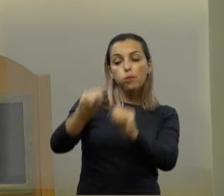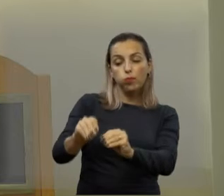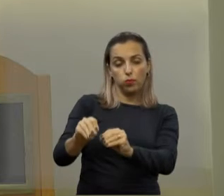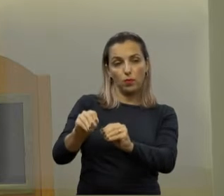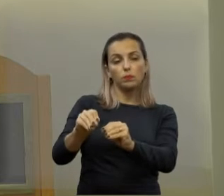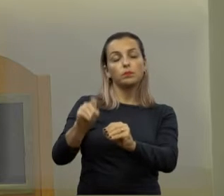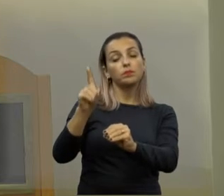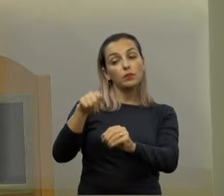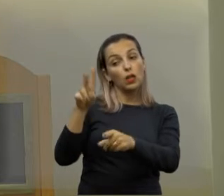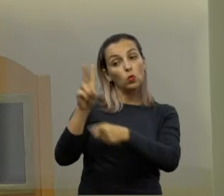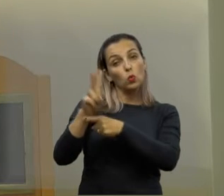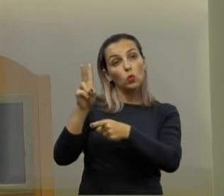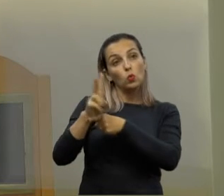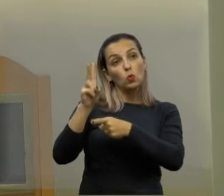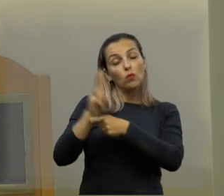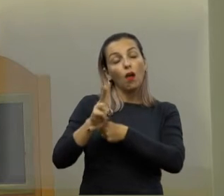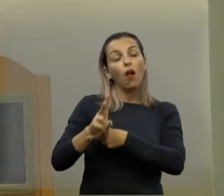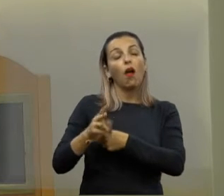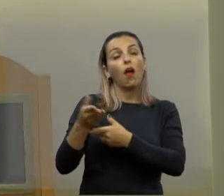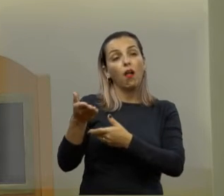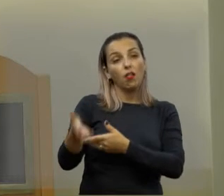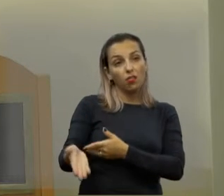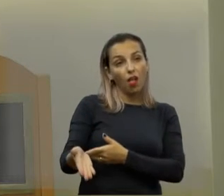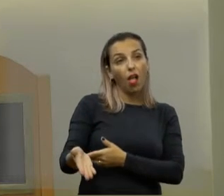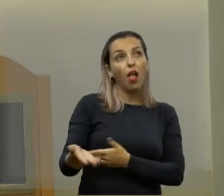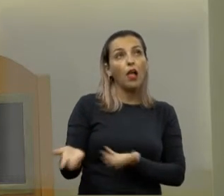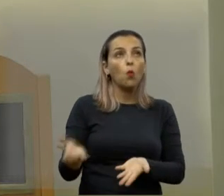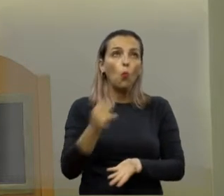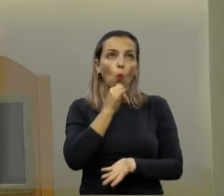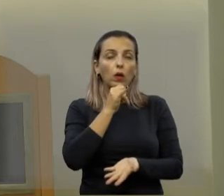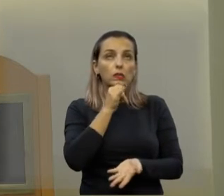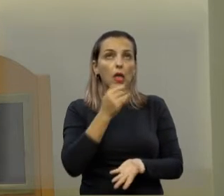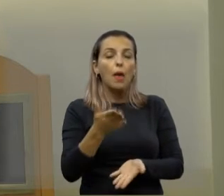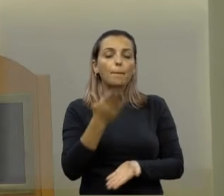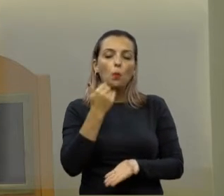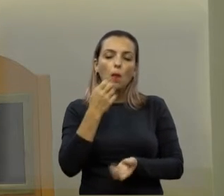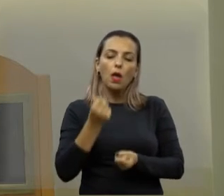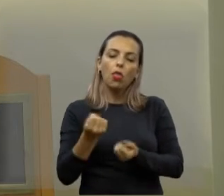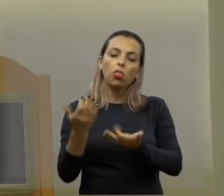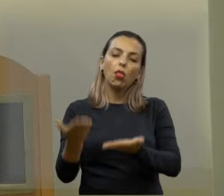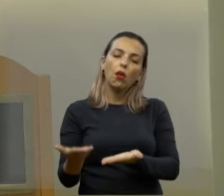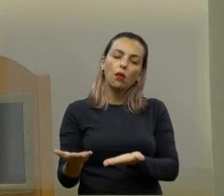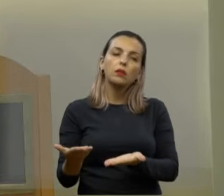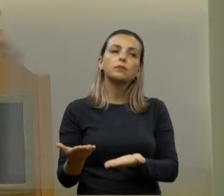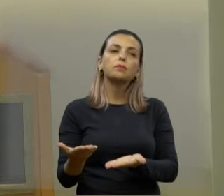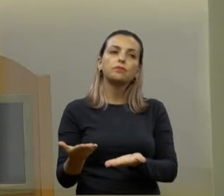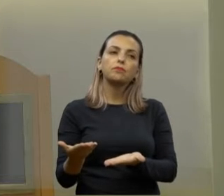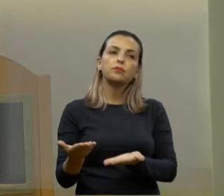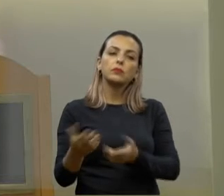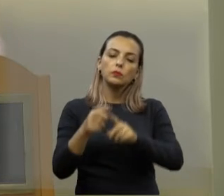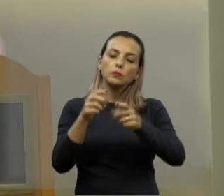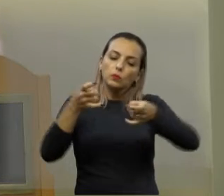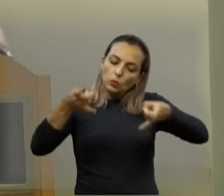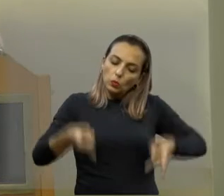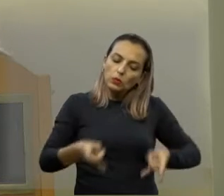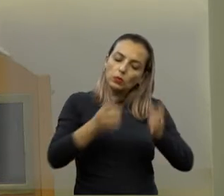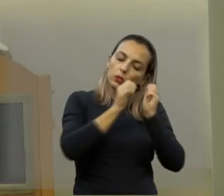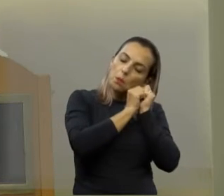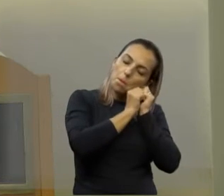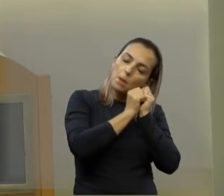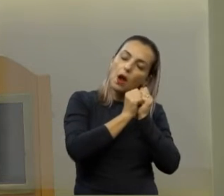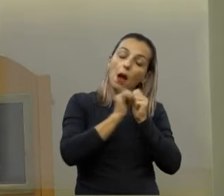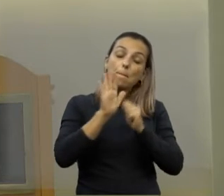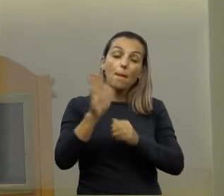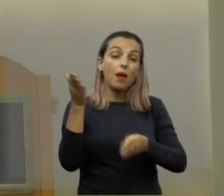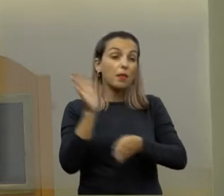põe alguém para lá um tipo lá de dar uma refeição um dormitório para pessoa mas para